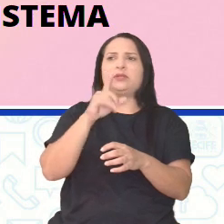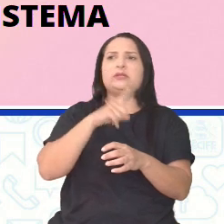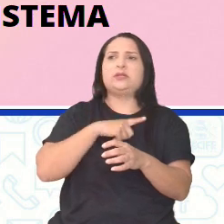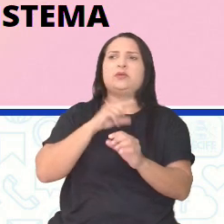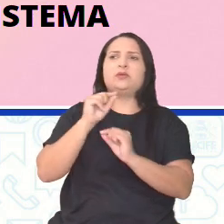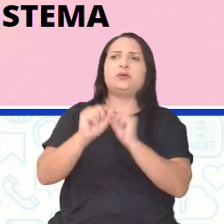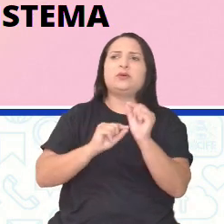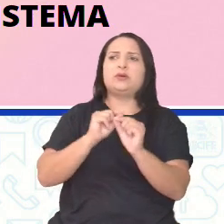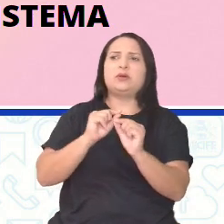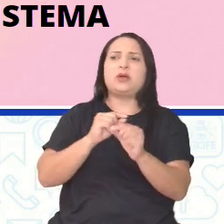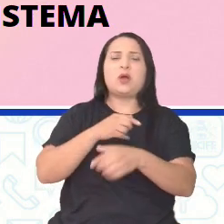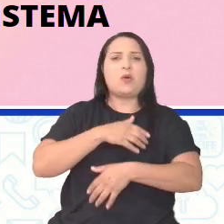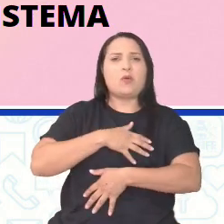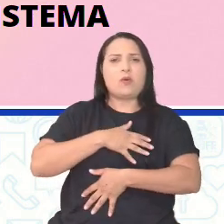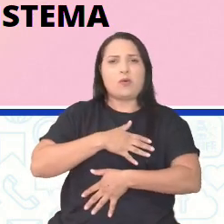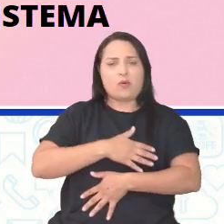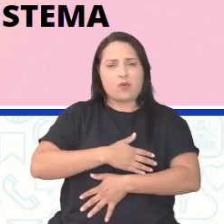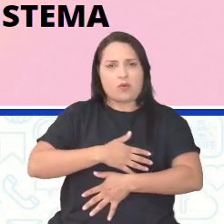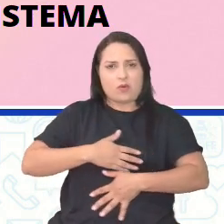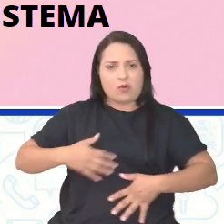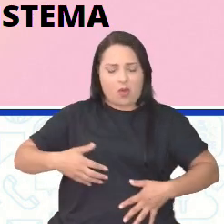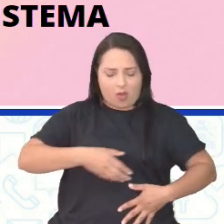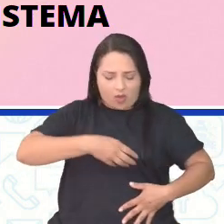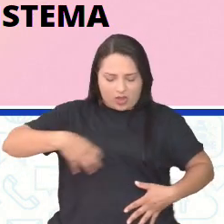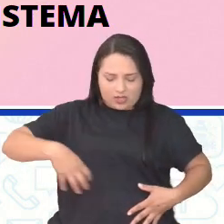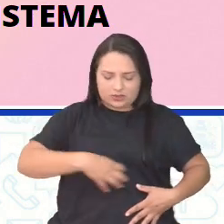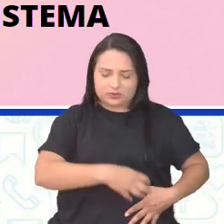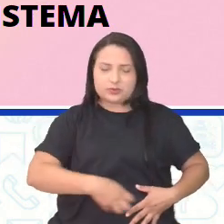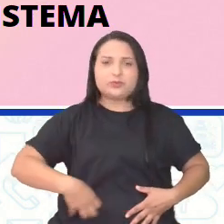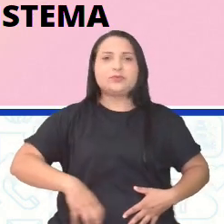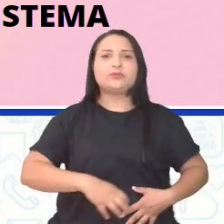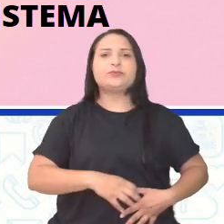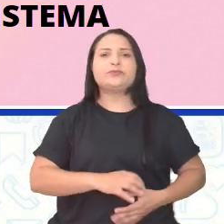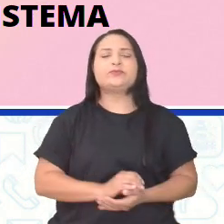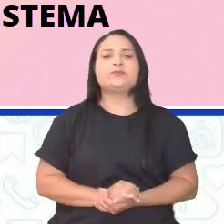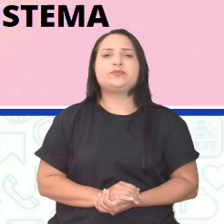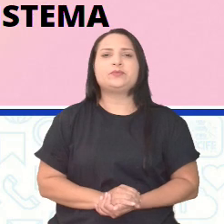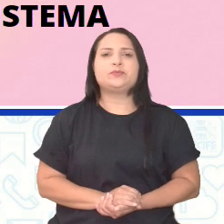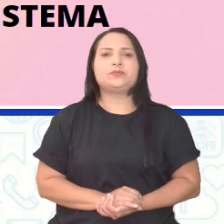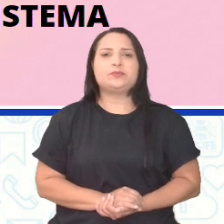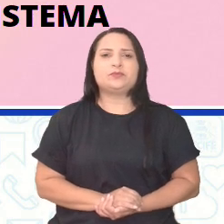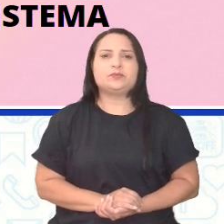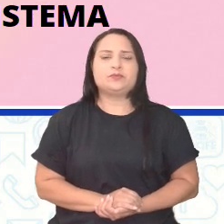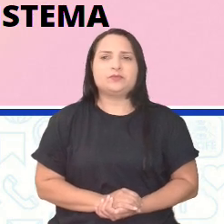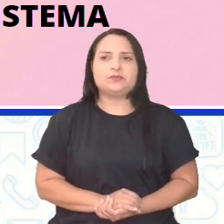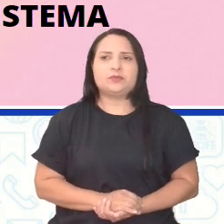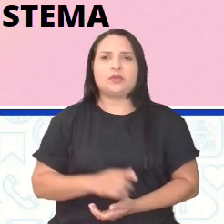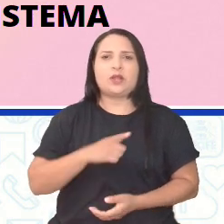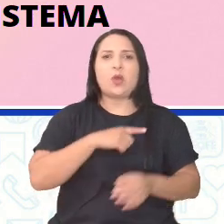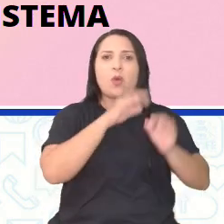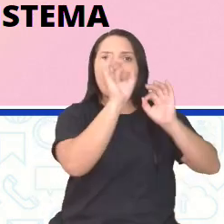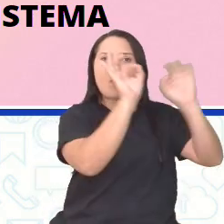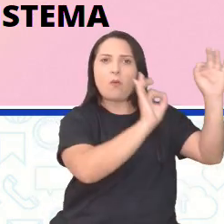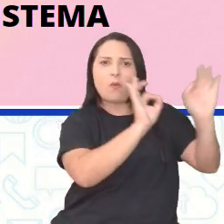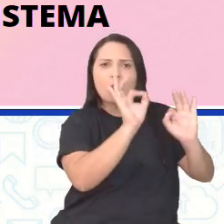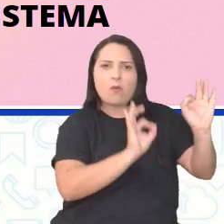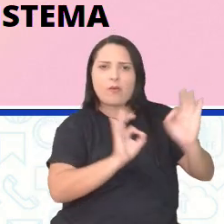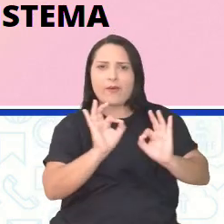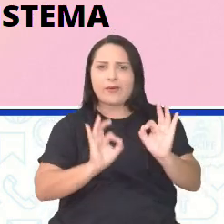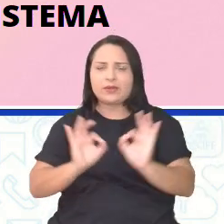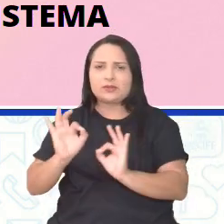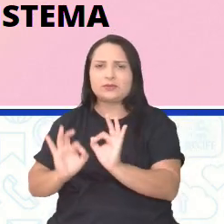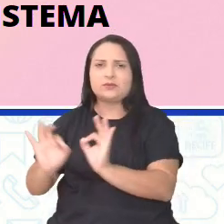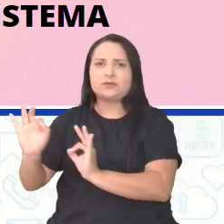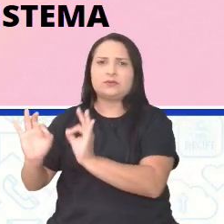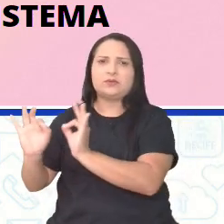formar aí o nosso organismo. Então, estou colocando aqui para vocês a questão aí desse nível de organização para a gente ver